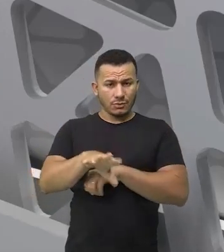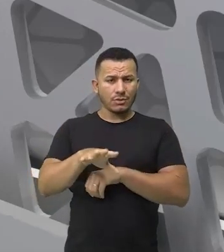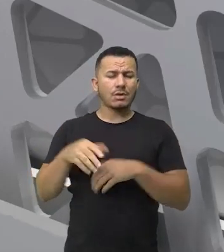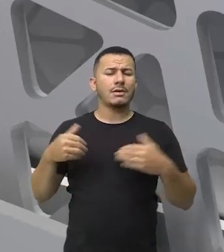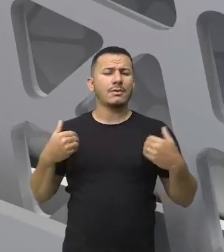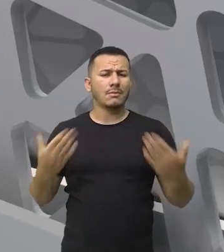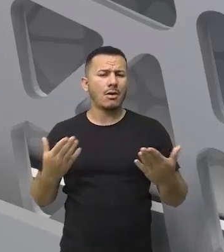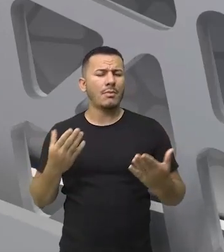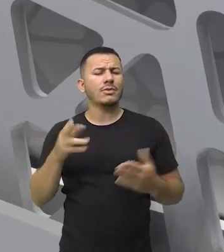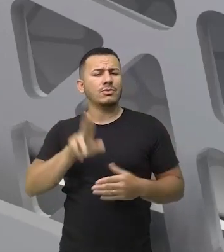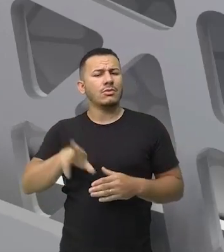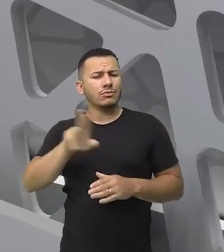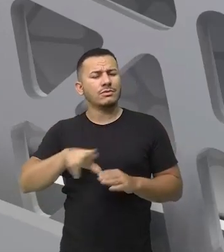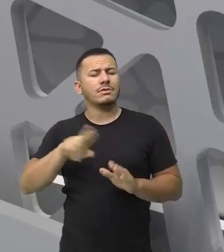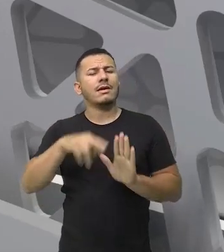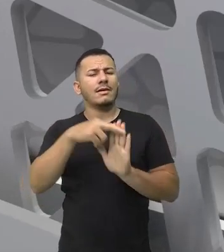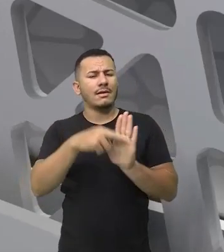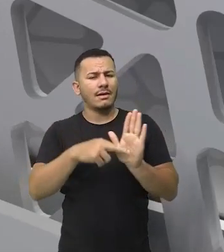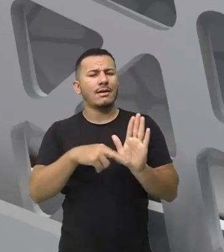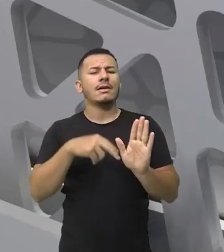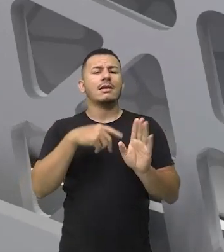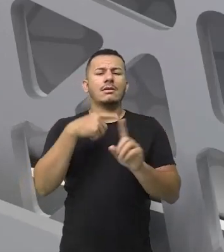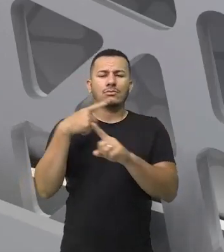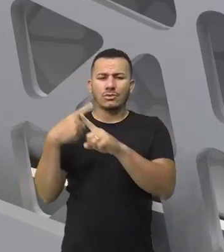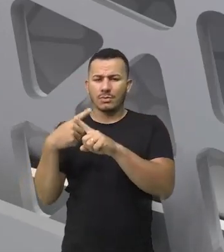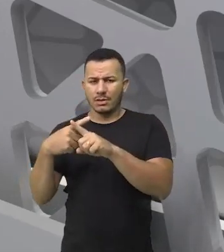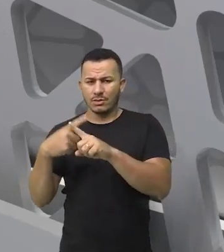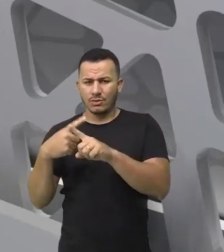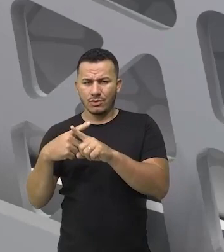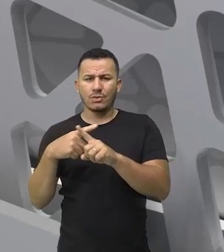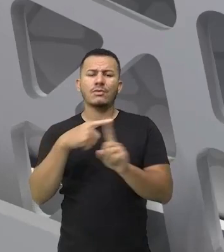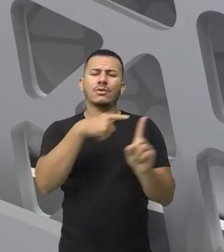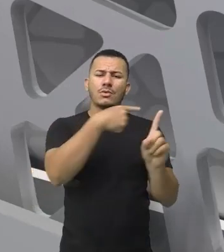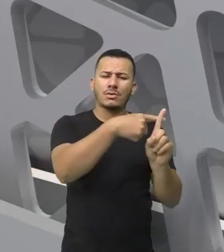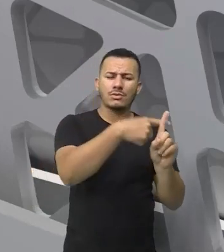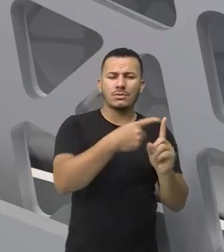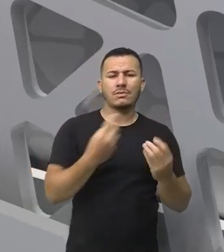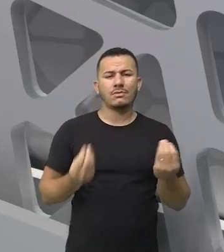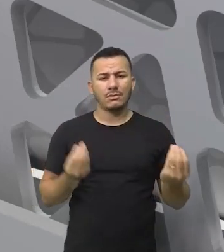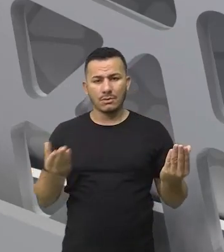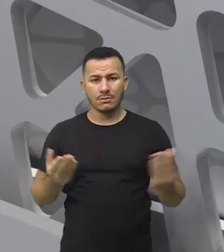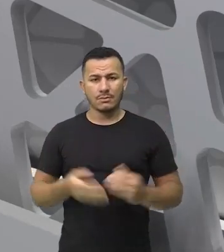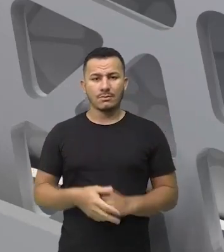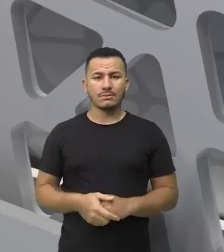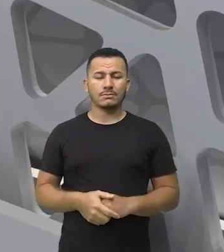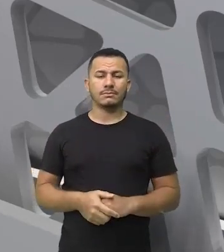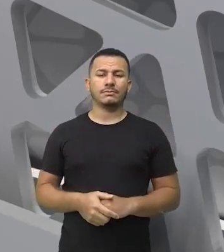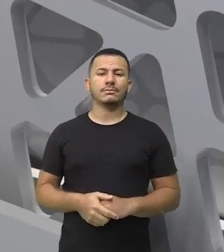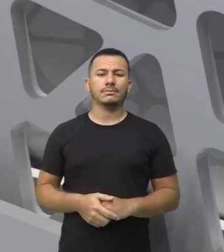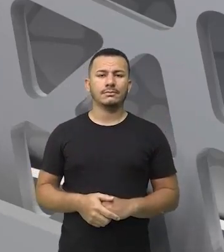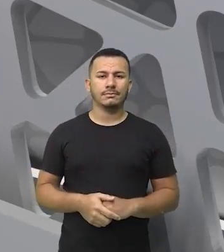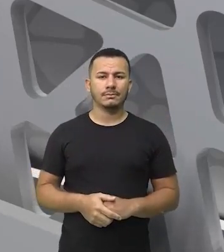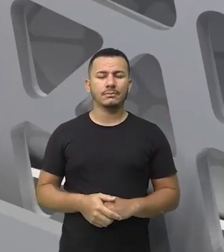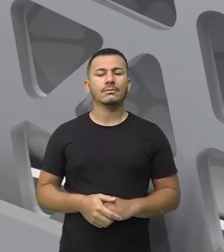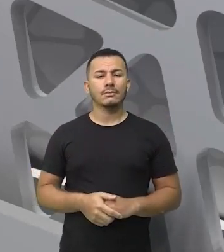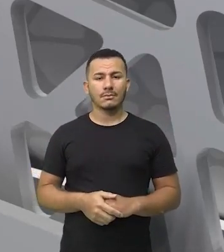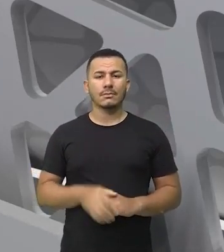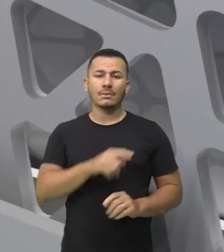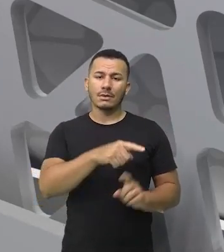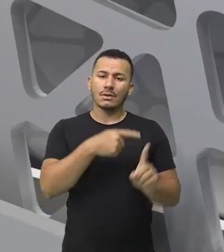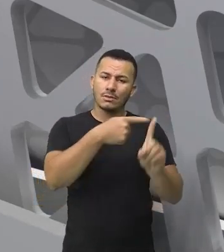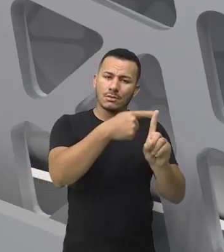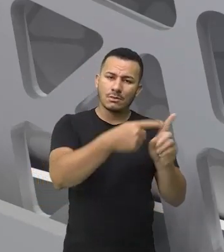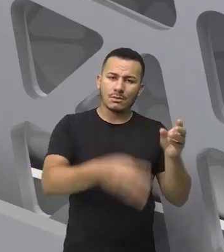dica para nós usarmos o princípio multiplicativo ou o princípio aditivo? Ora, eu vou utilizar